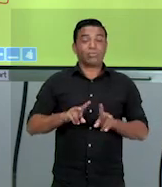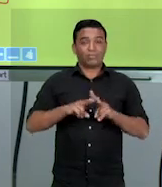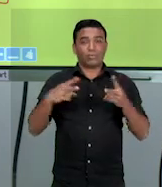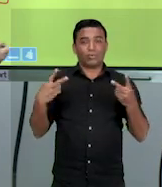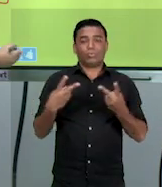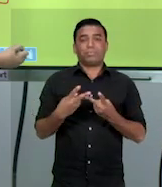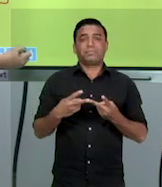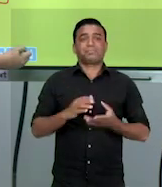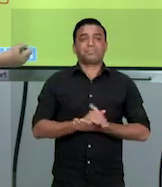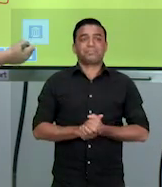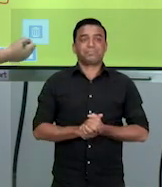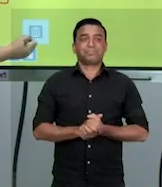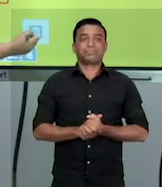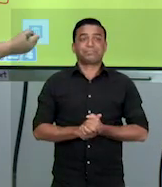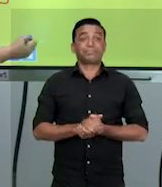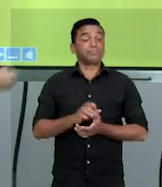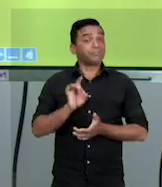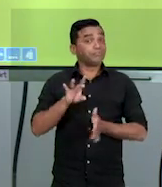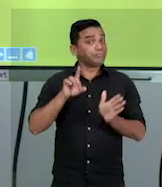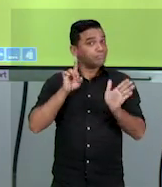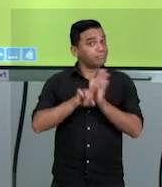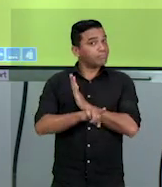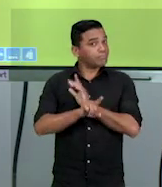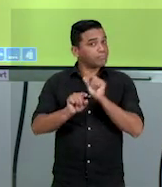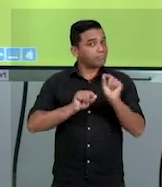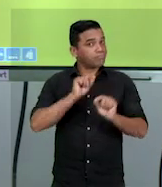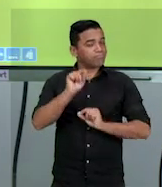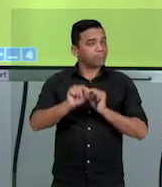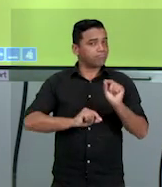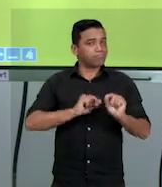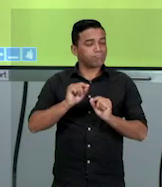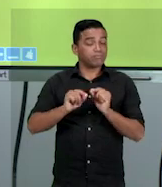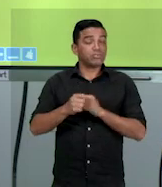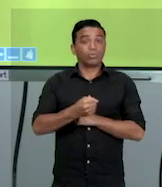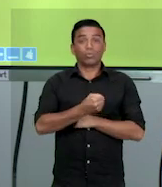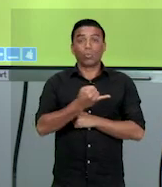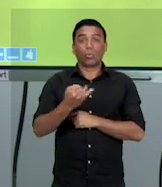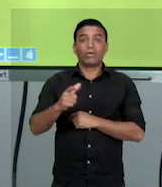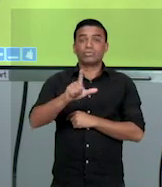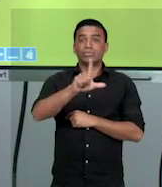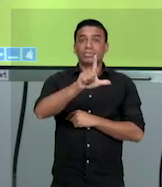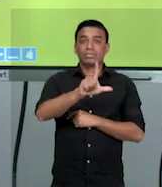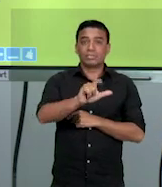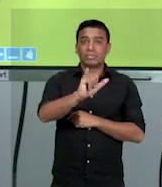volume. Só que perguntou quantos